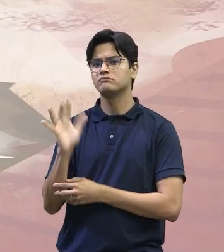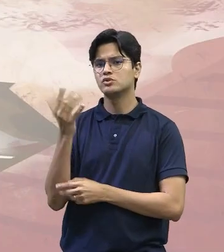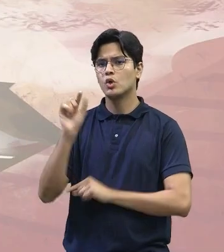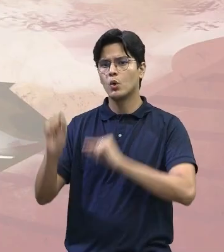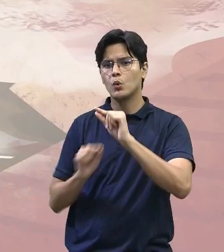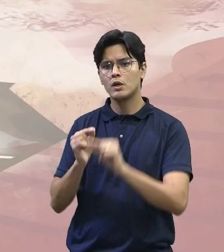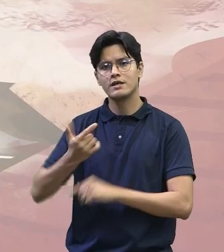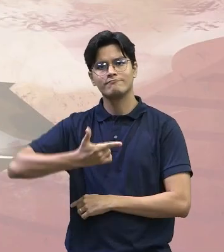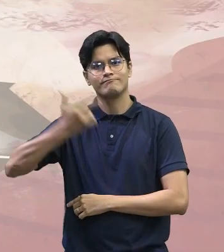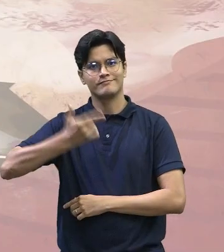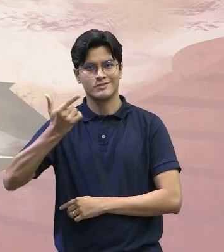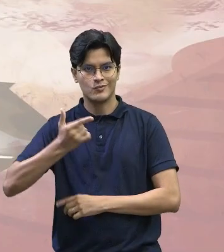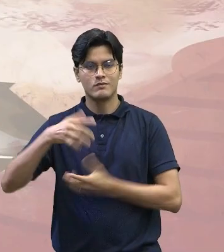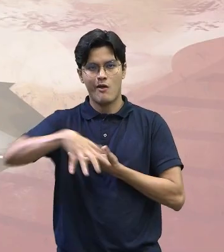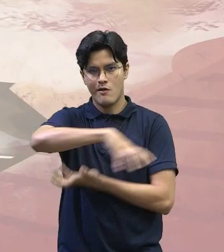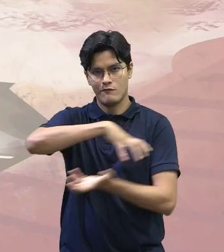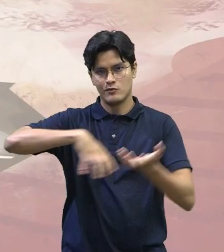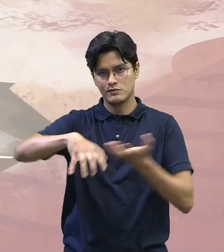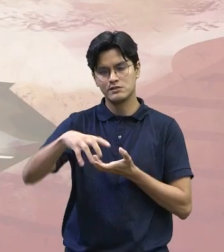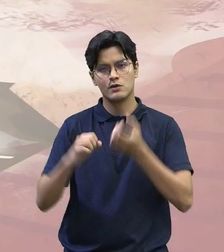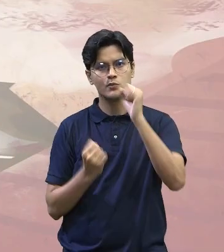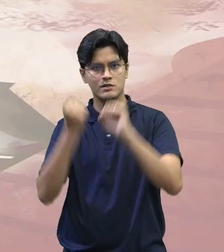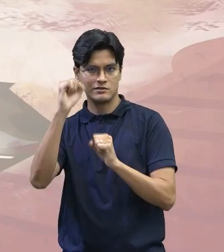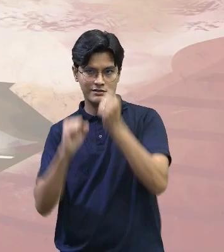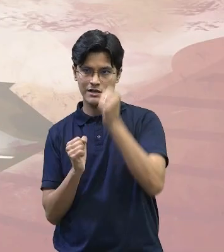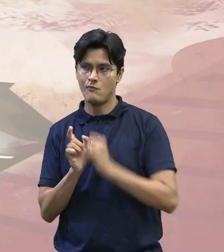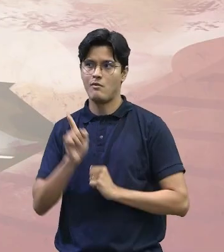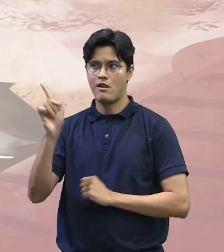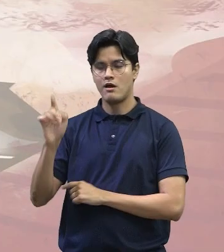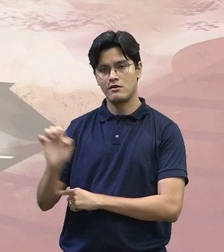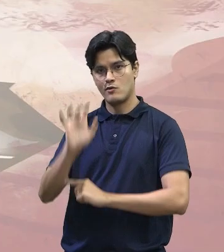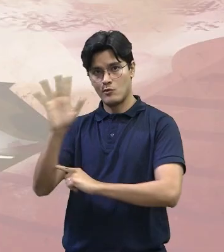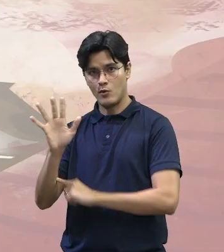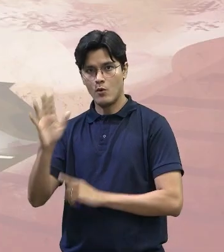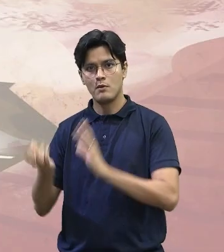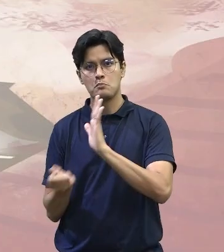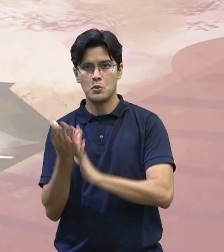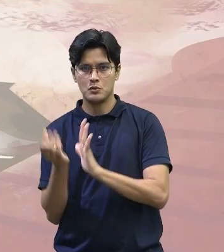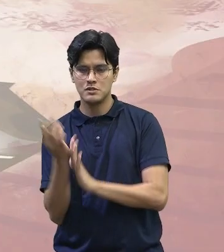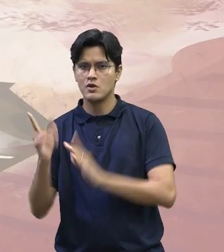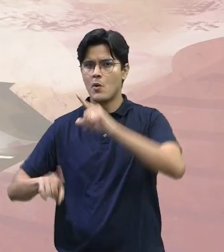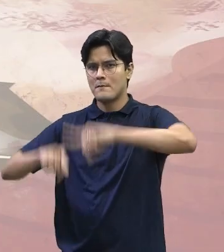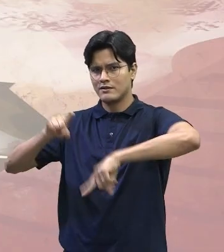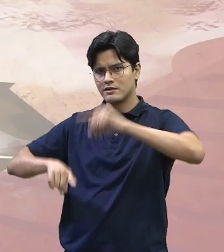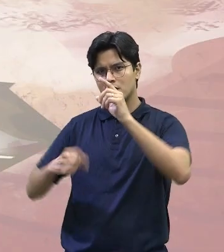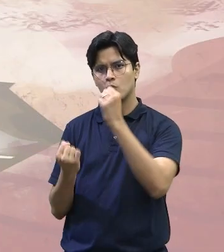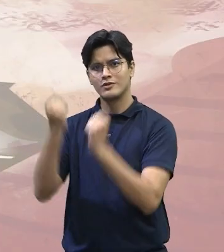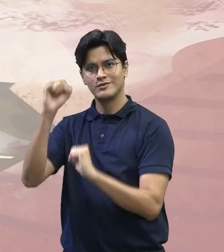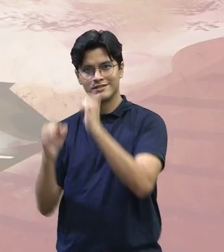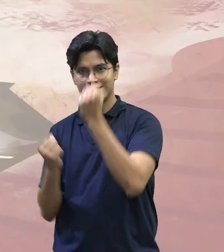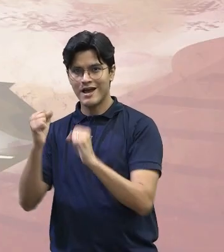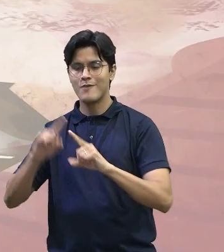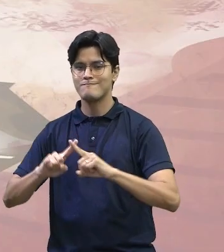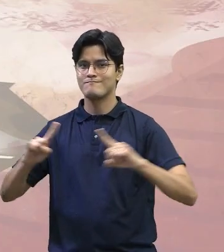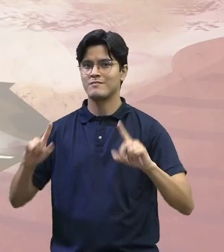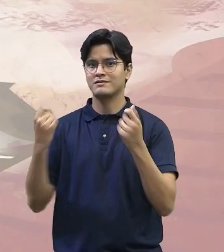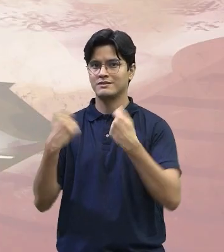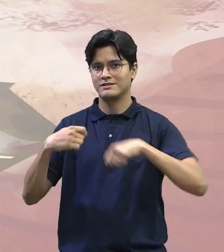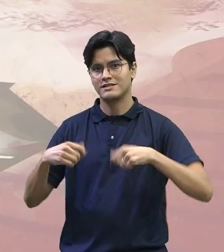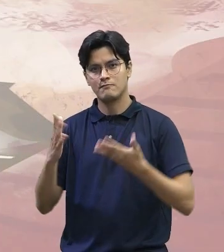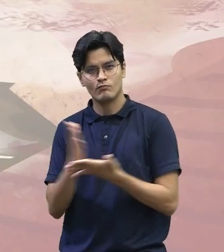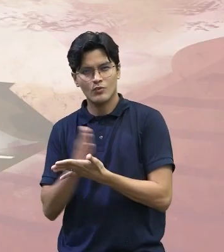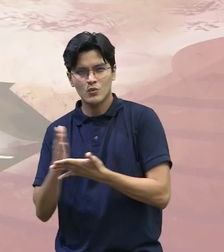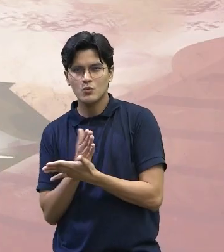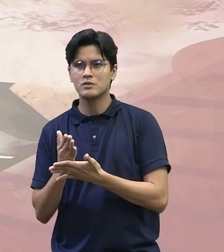estava produzindo materiais industrializados e era necessário algumas matérias-primas para que esses produtos